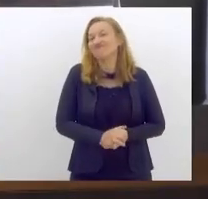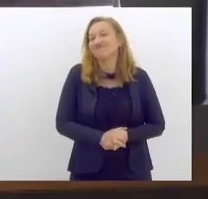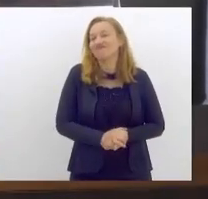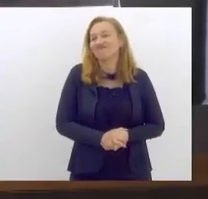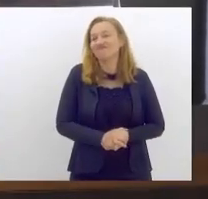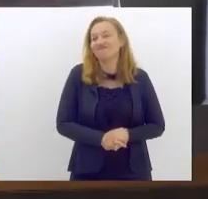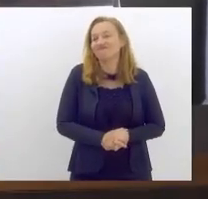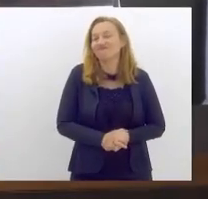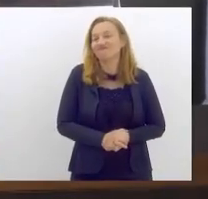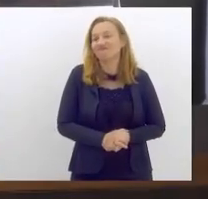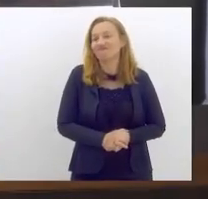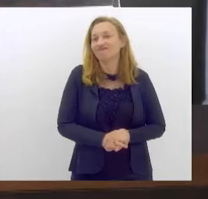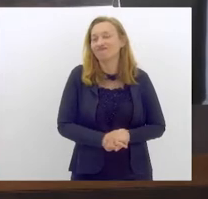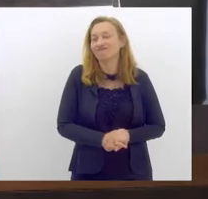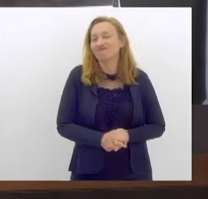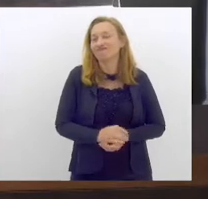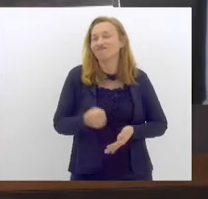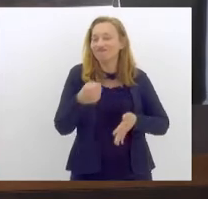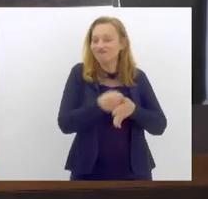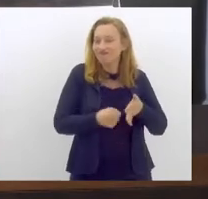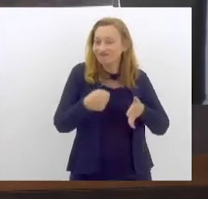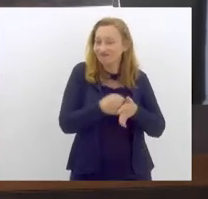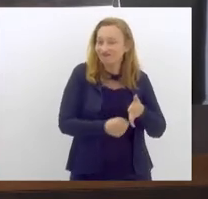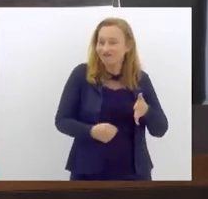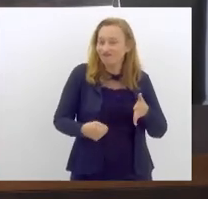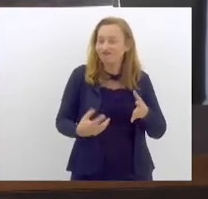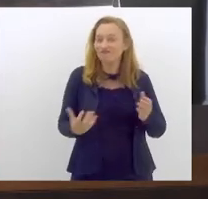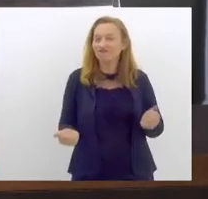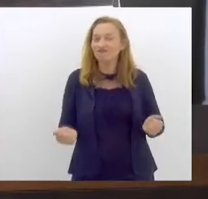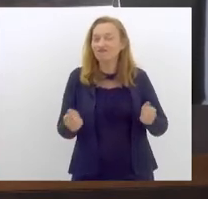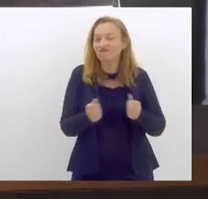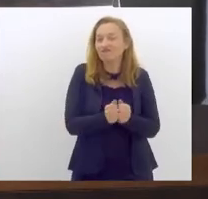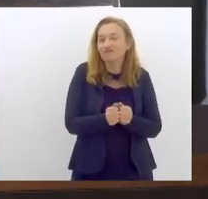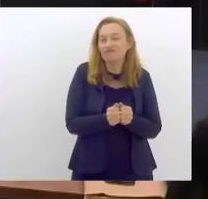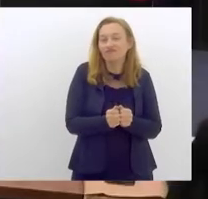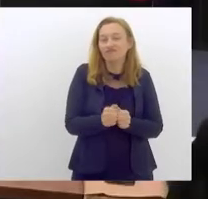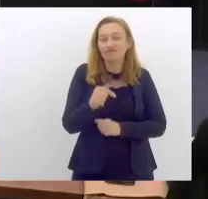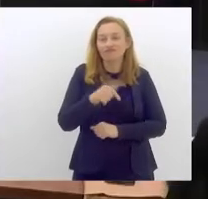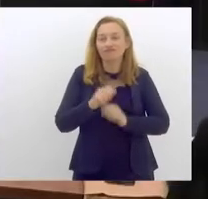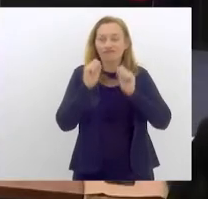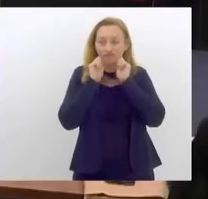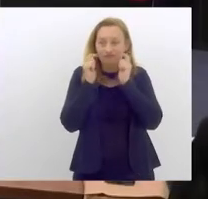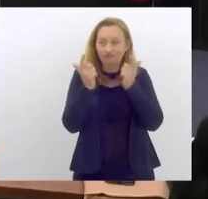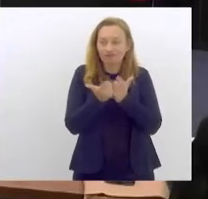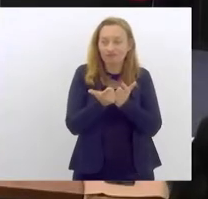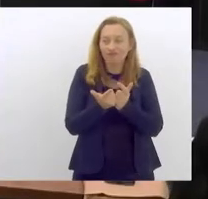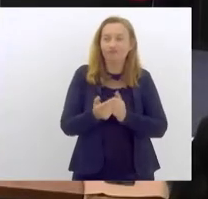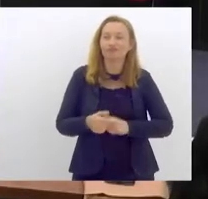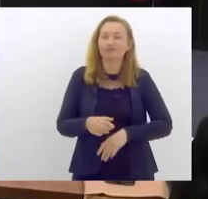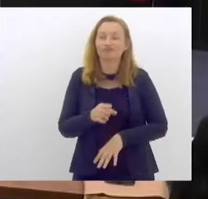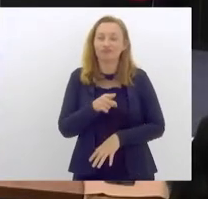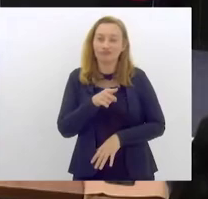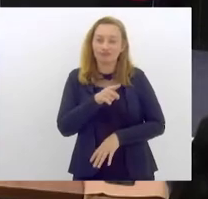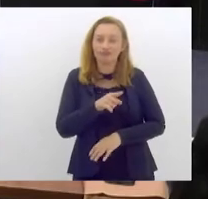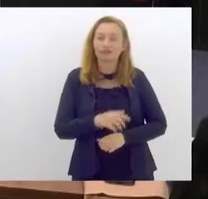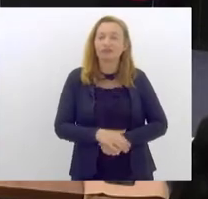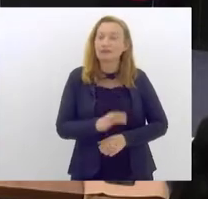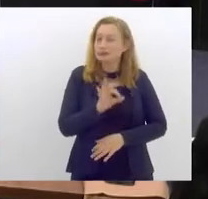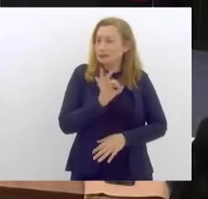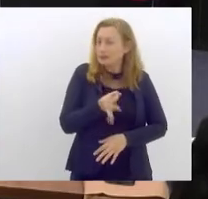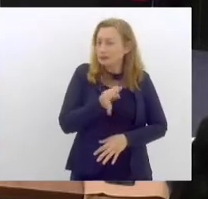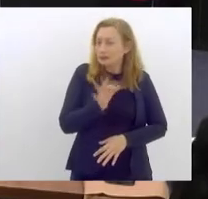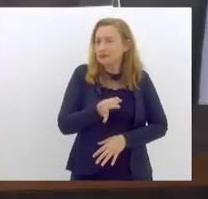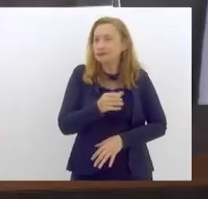construído também a luta das mulheres aqui dentro da Assembleia Legislativa eu tenho certeza Rejane que